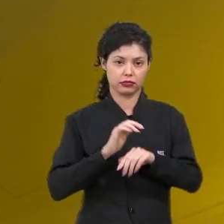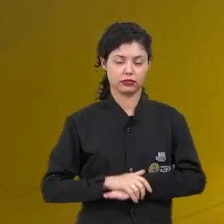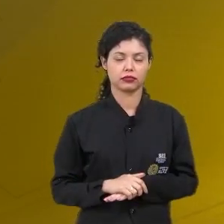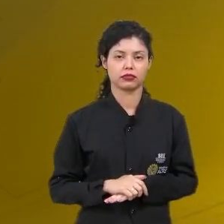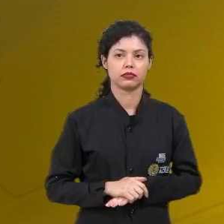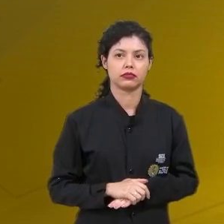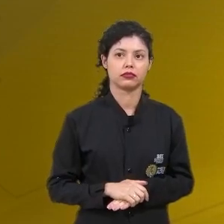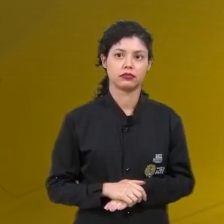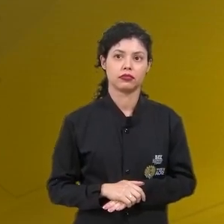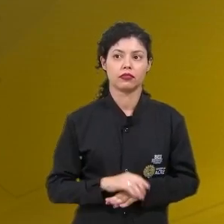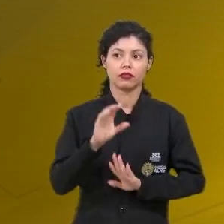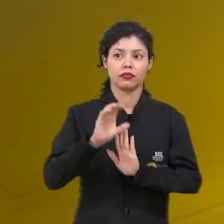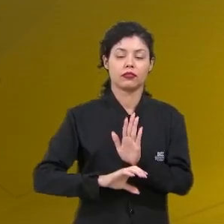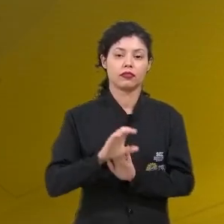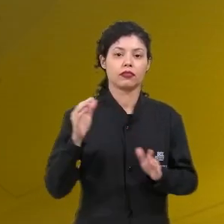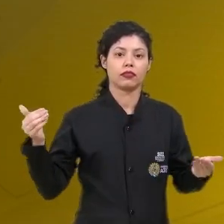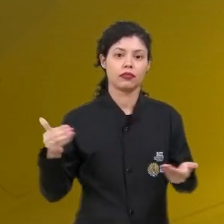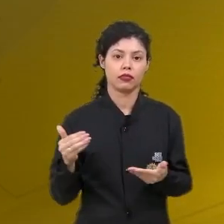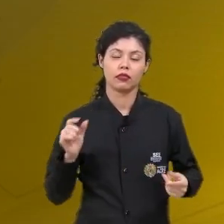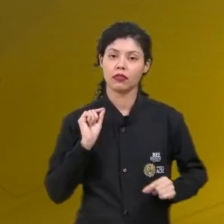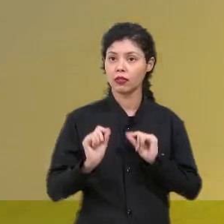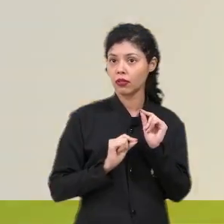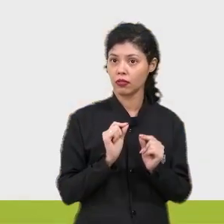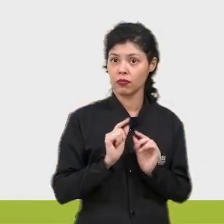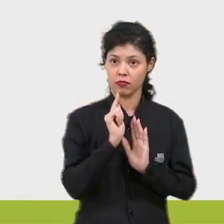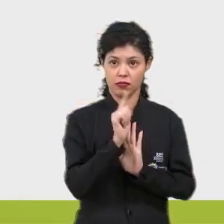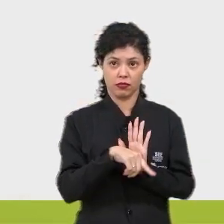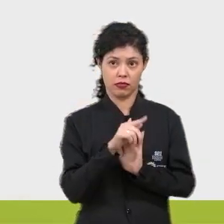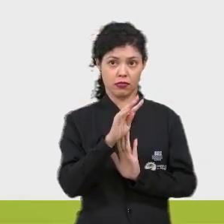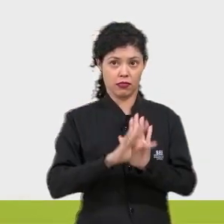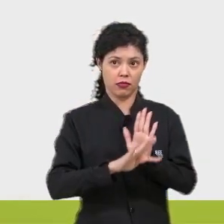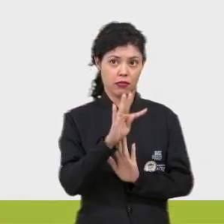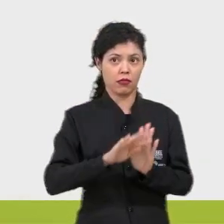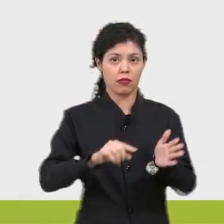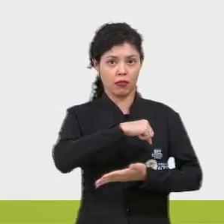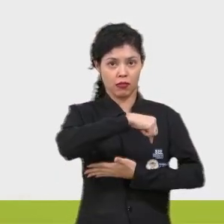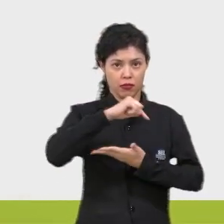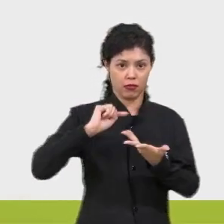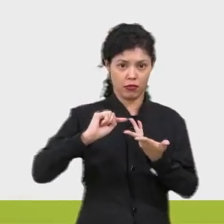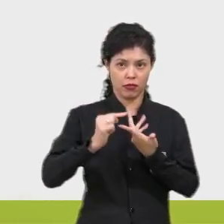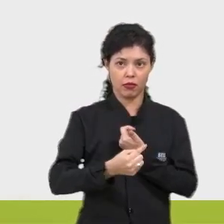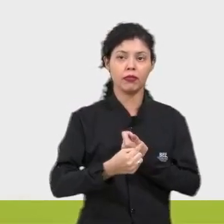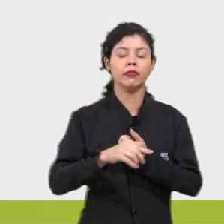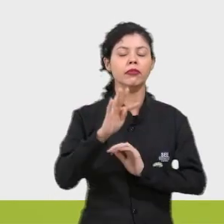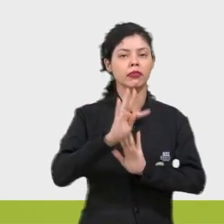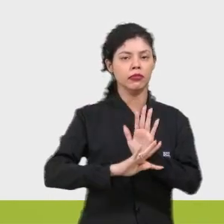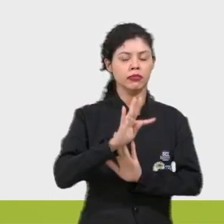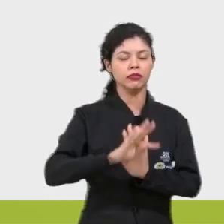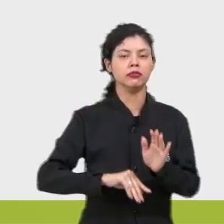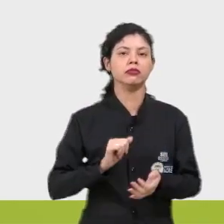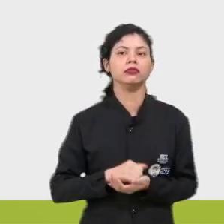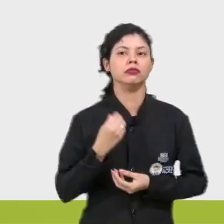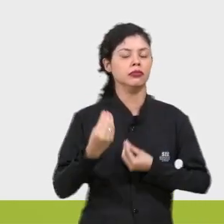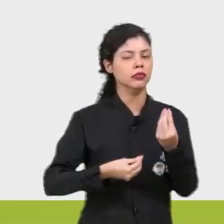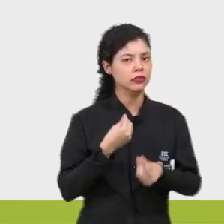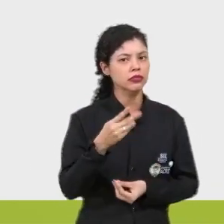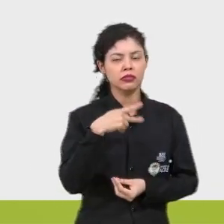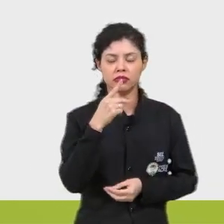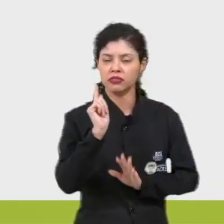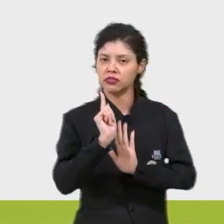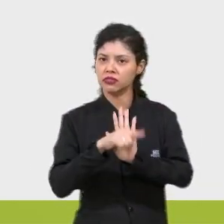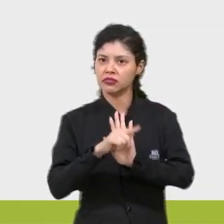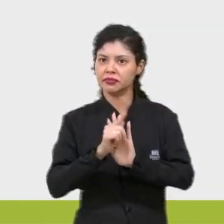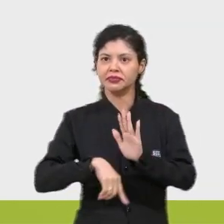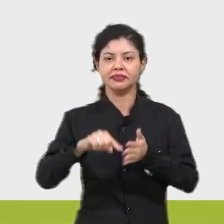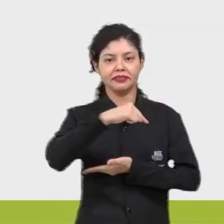linguagens. E o nosso conteúdo de hoje é os gêneros e os tipos textuais. Quando nós falamos de gêneros